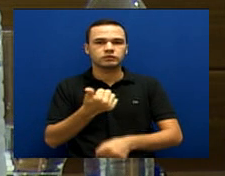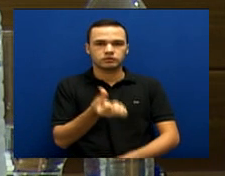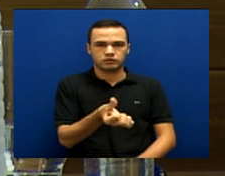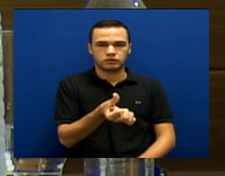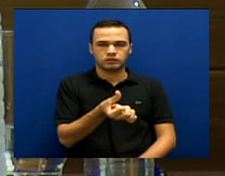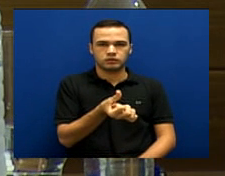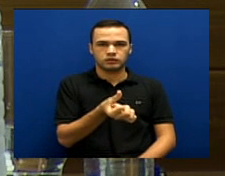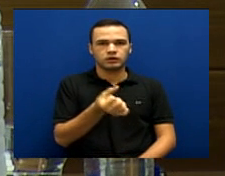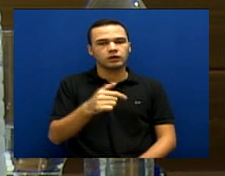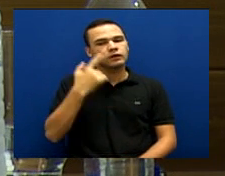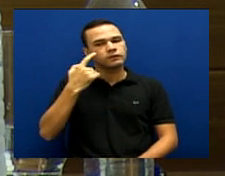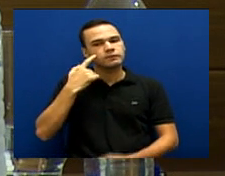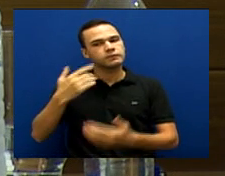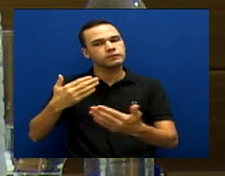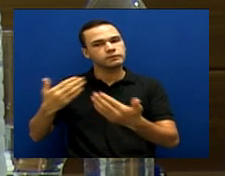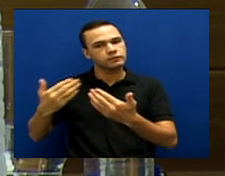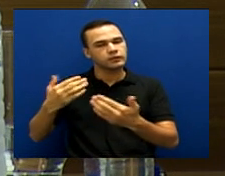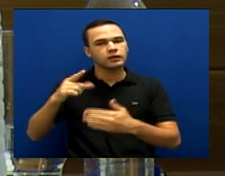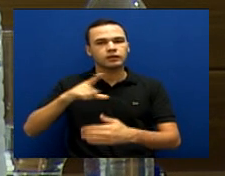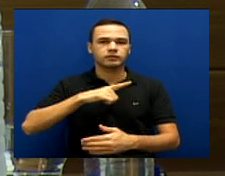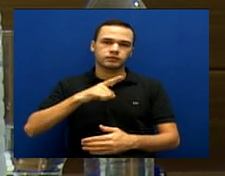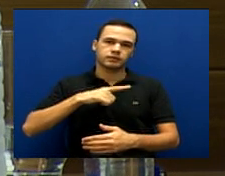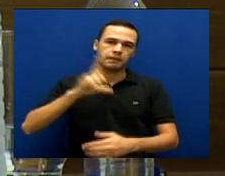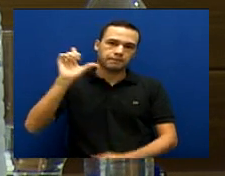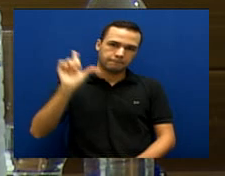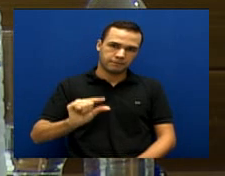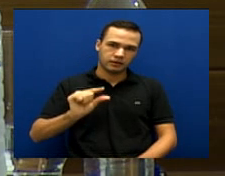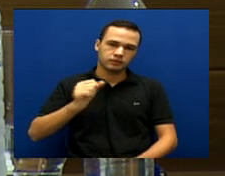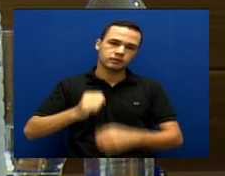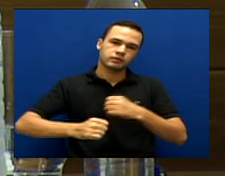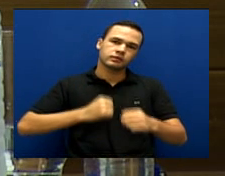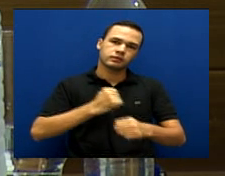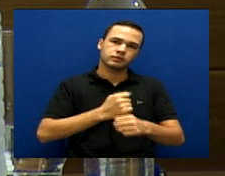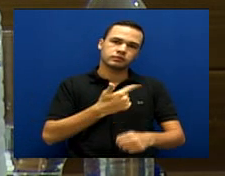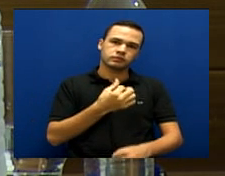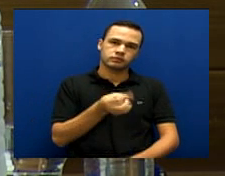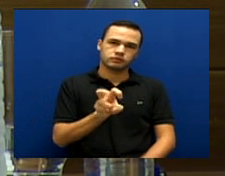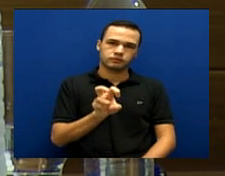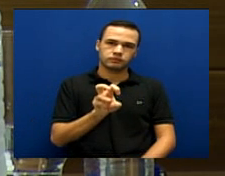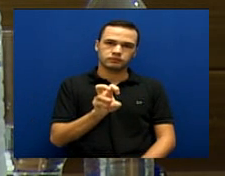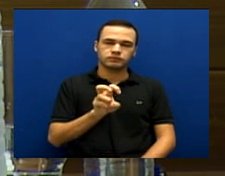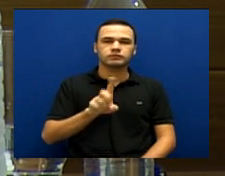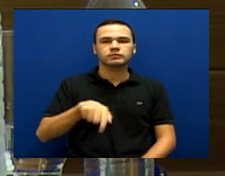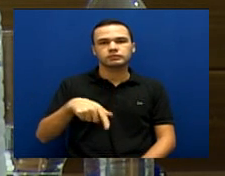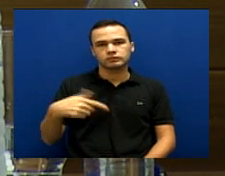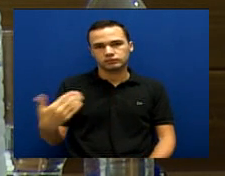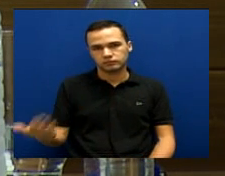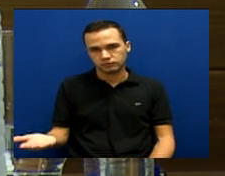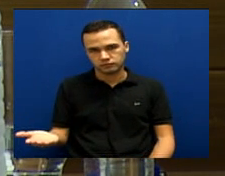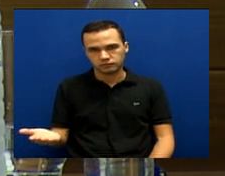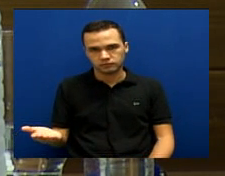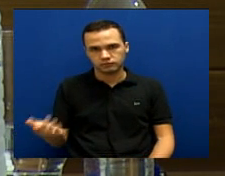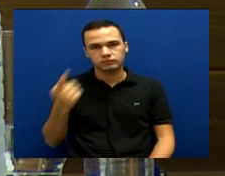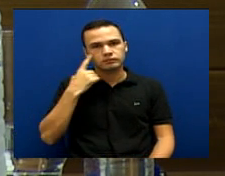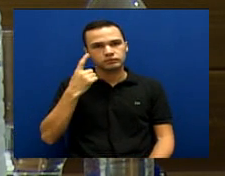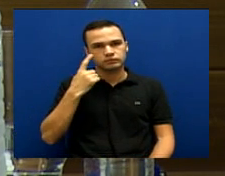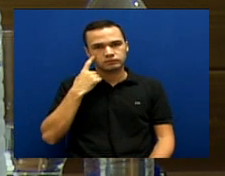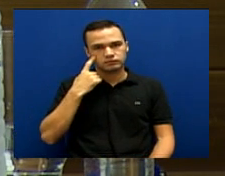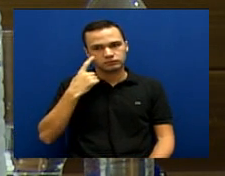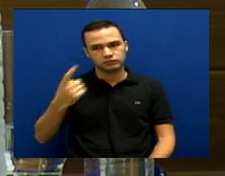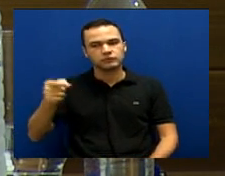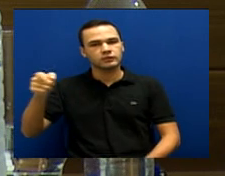na avaliação real foi menor do que em 2015 esse a apresentação do da